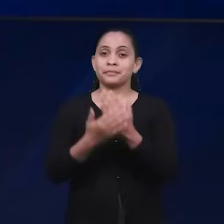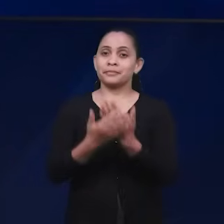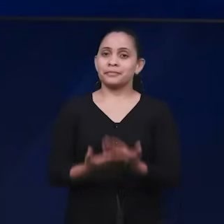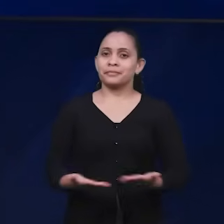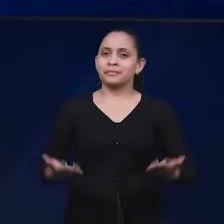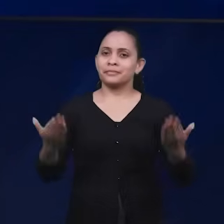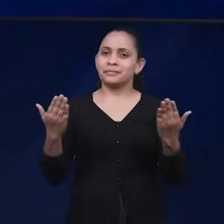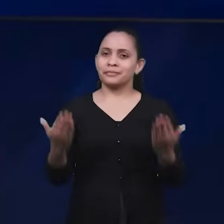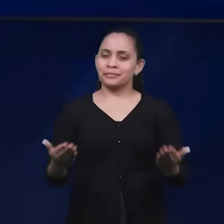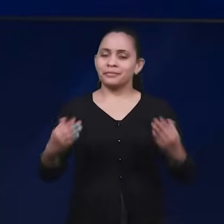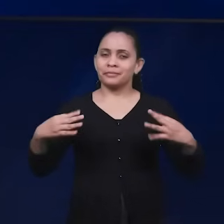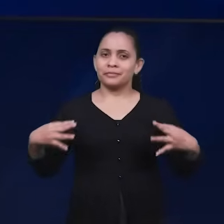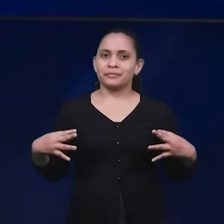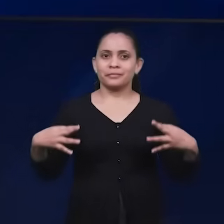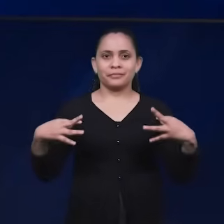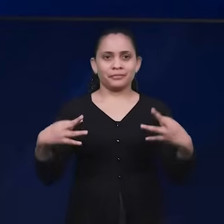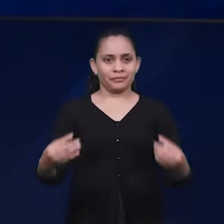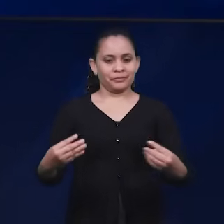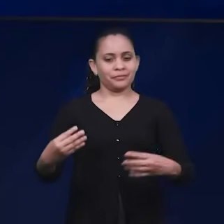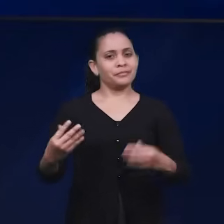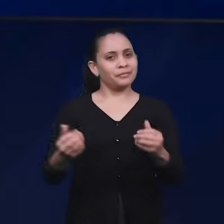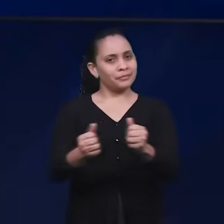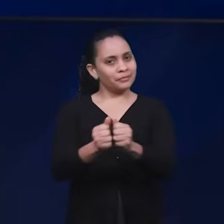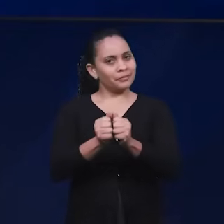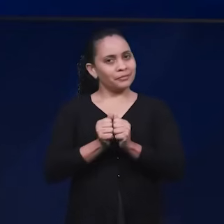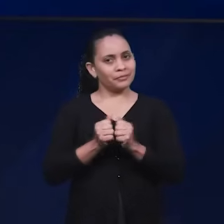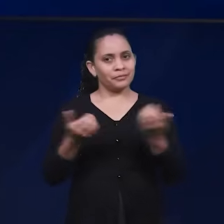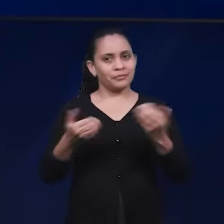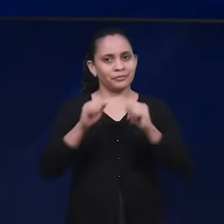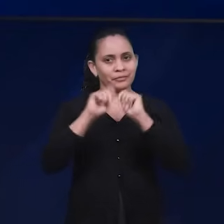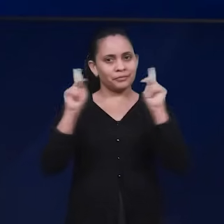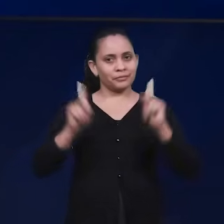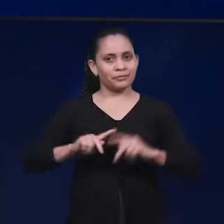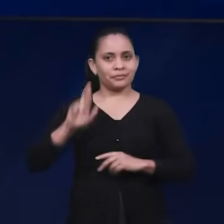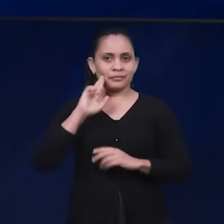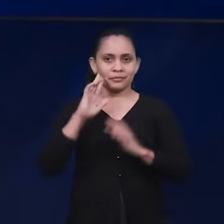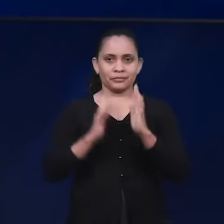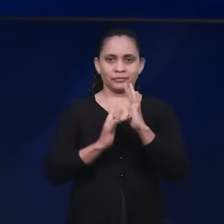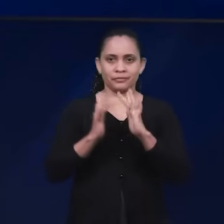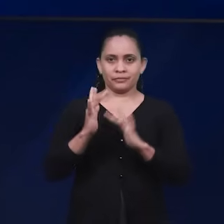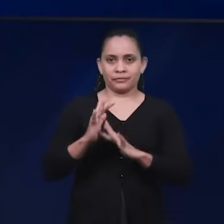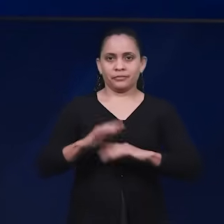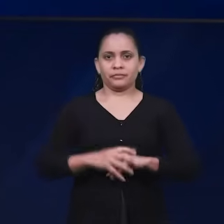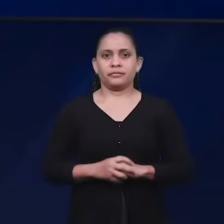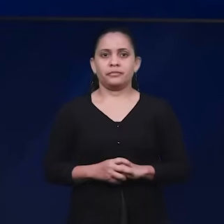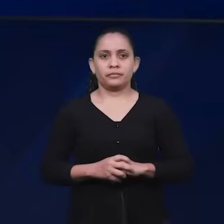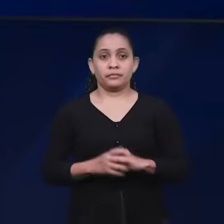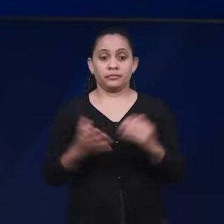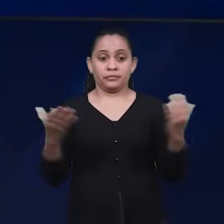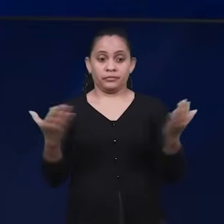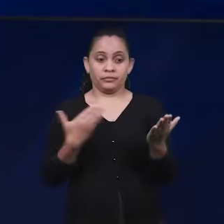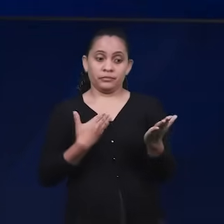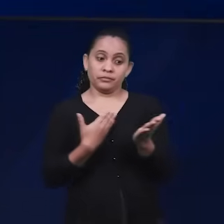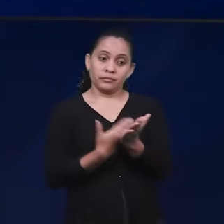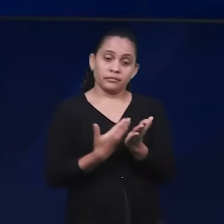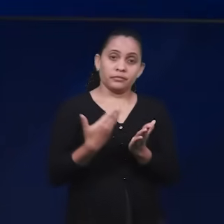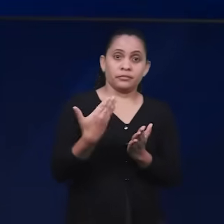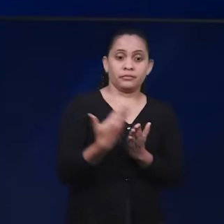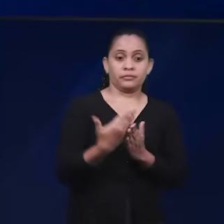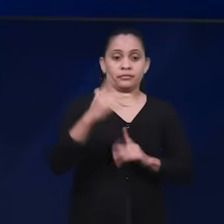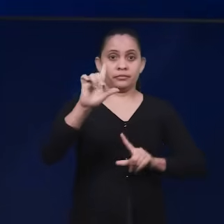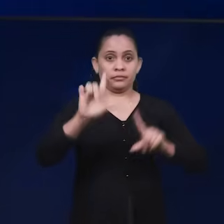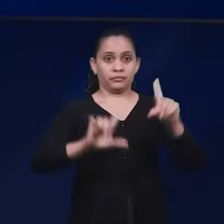Nós saudamos a todos que estão conosco com a paz do Senhor. Estamos dando início a esse